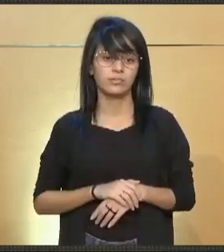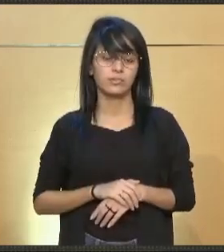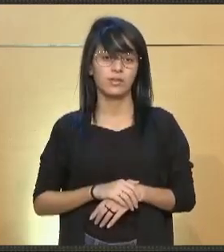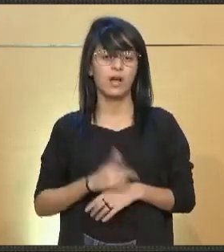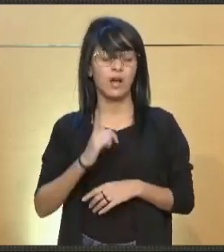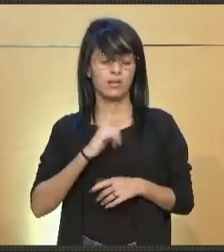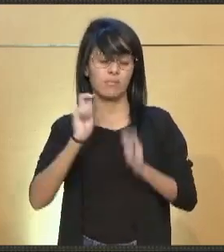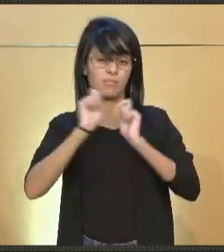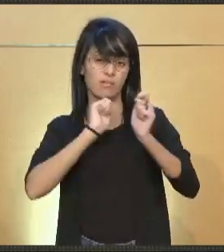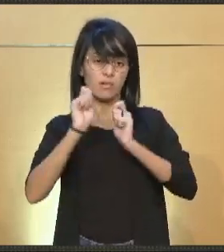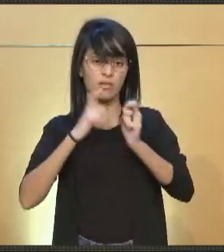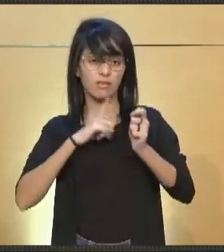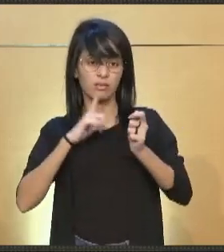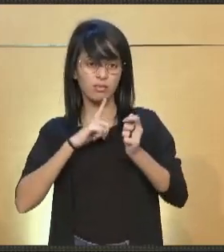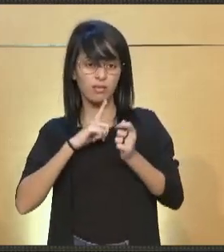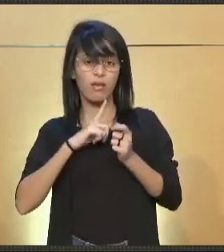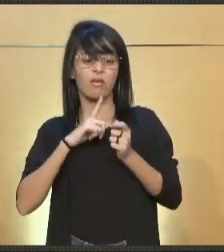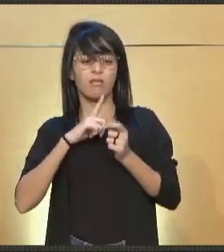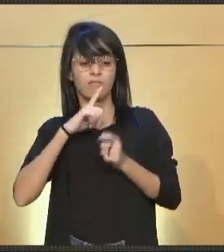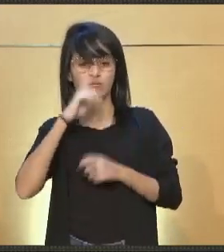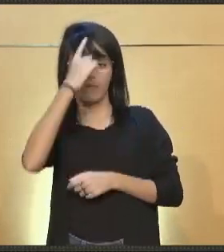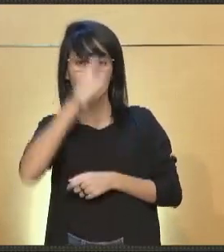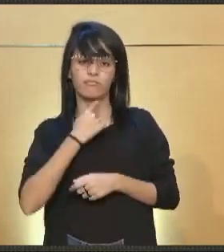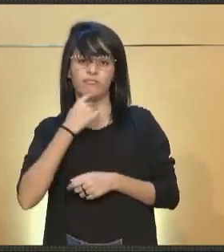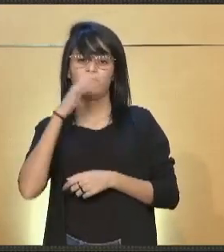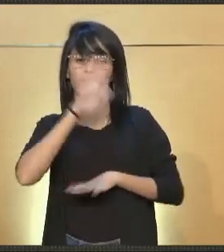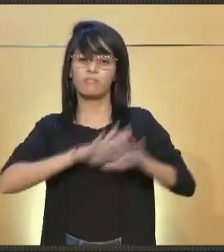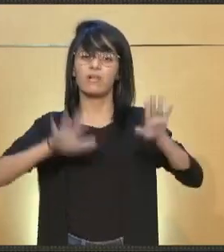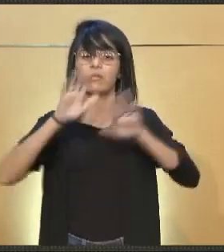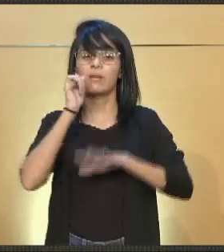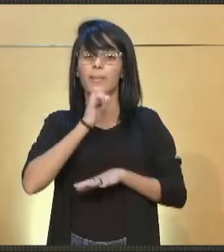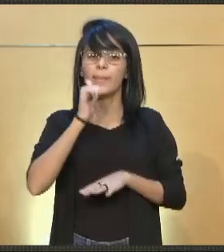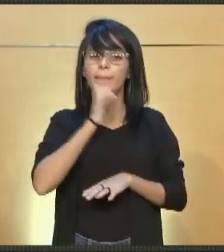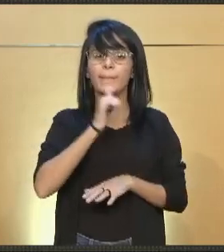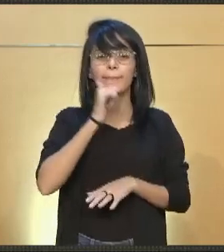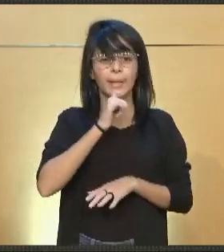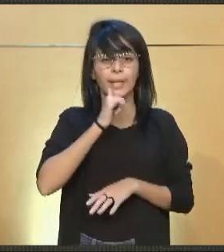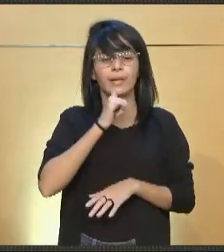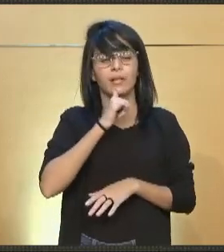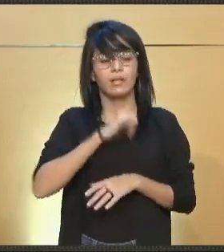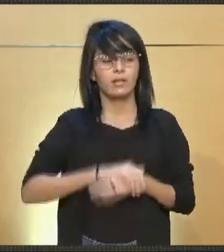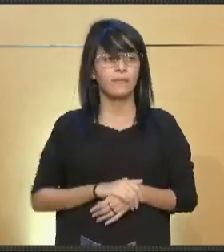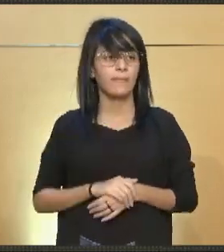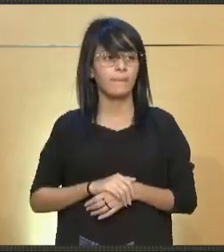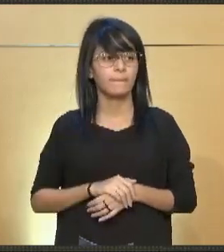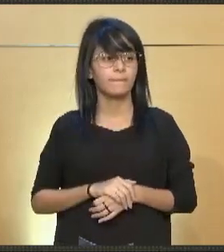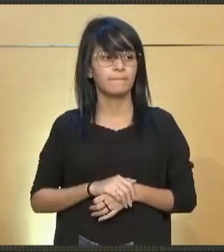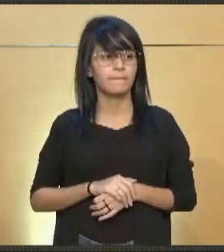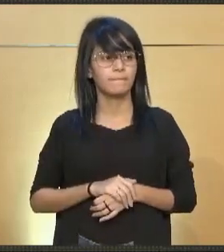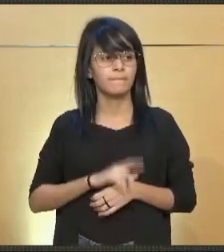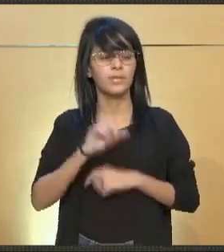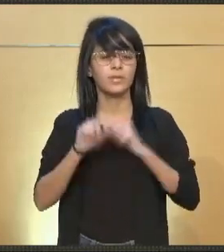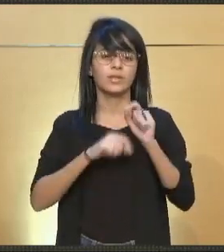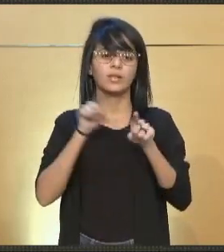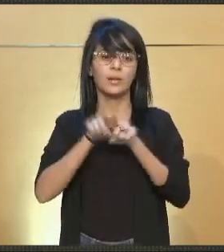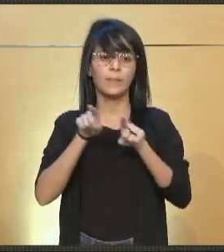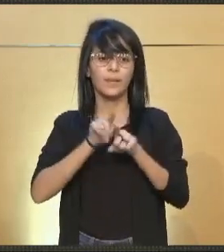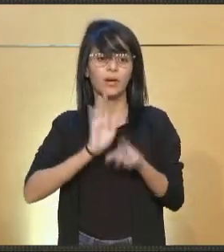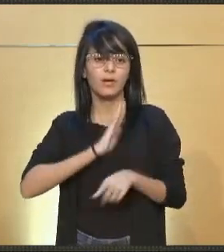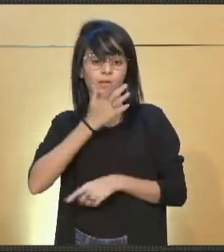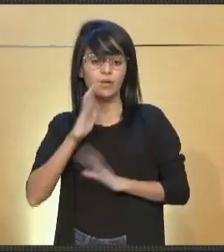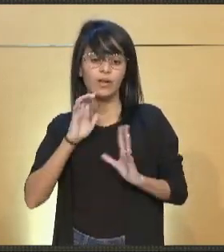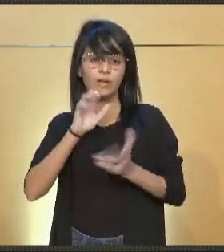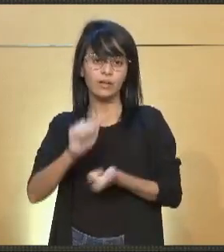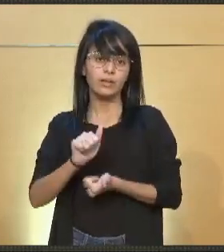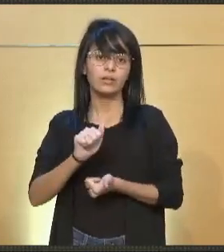mulher e isso vem trabalhando de uma forma espantosa. Outra coisa que temos visto que é horrenda na Terra, concubinato,